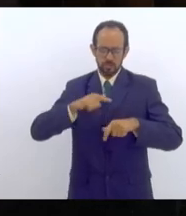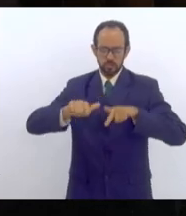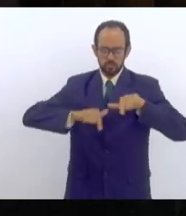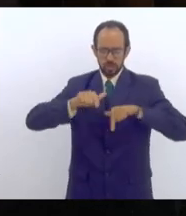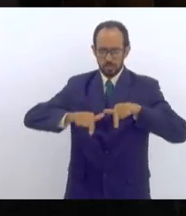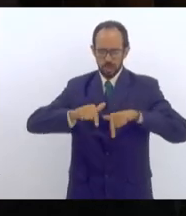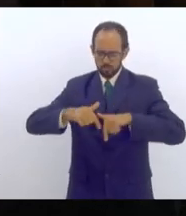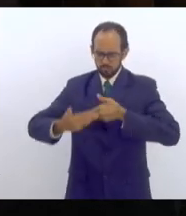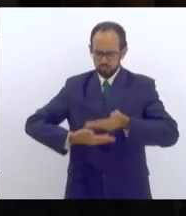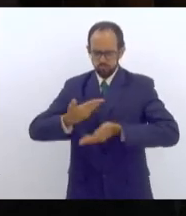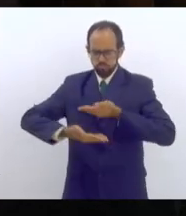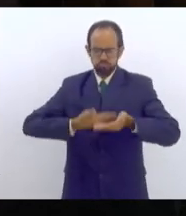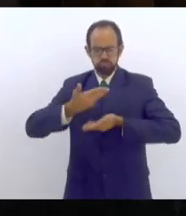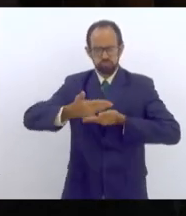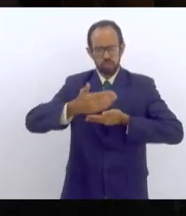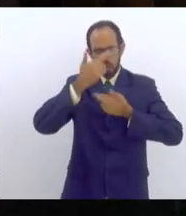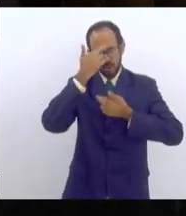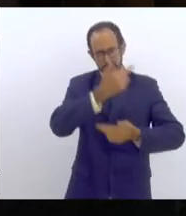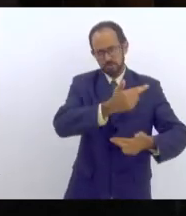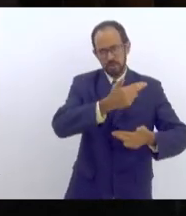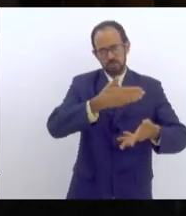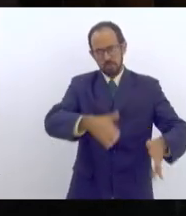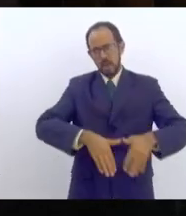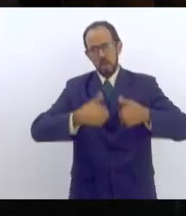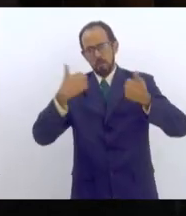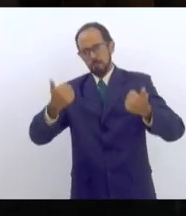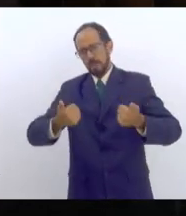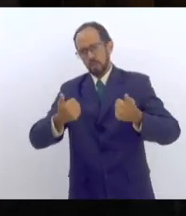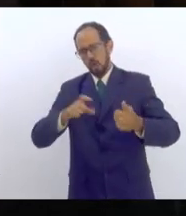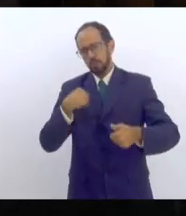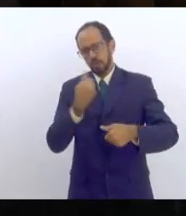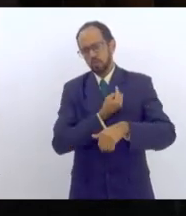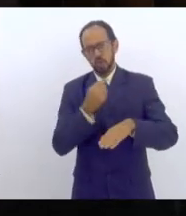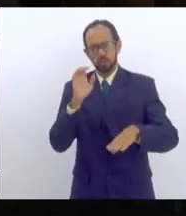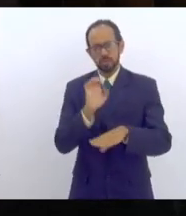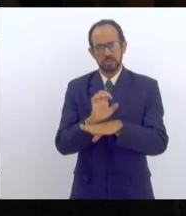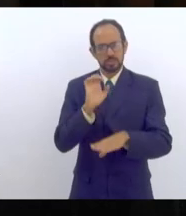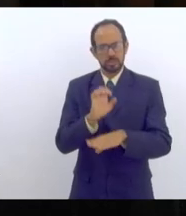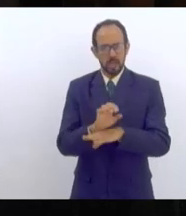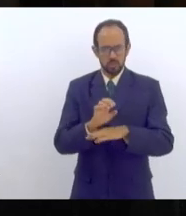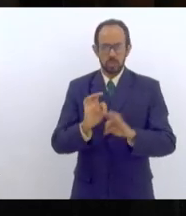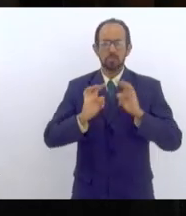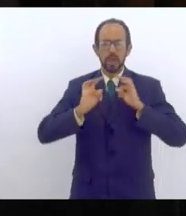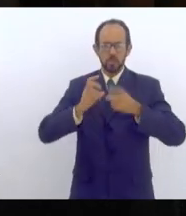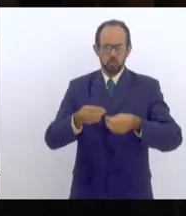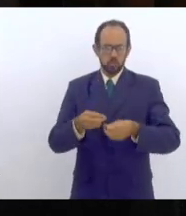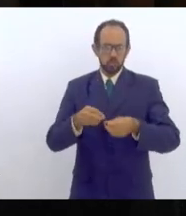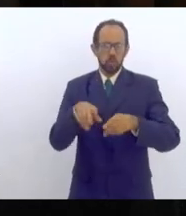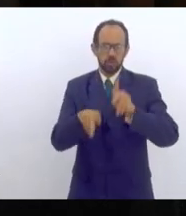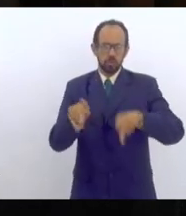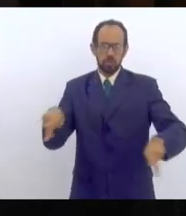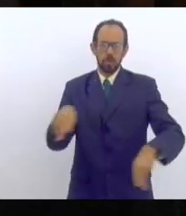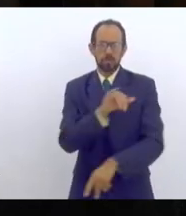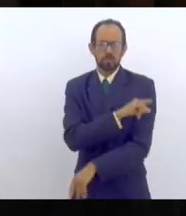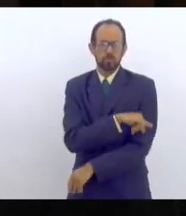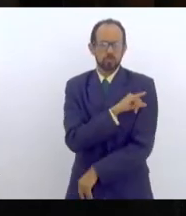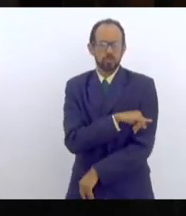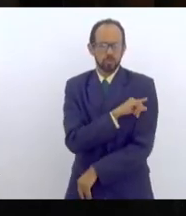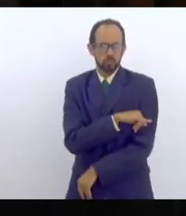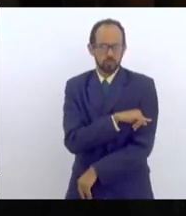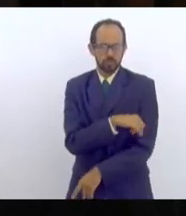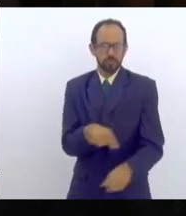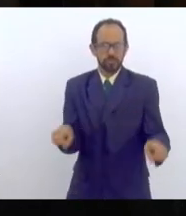parceria, com respeito para o melhor pelo nosso Estado e para todos os fluminenses.